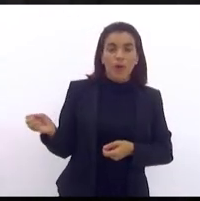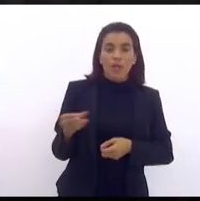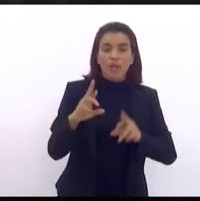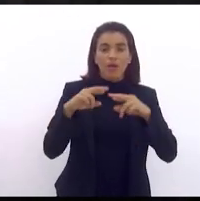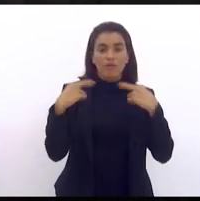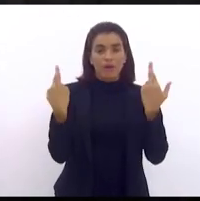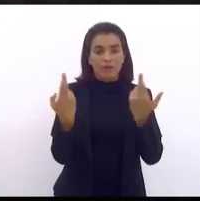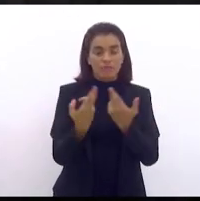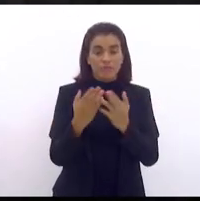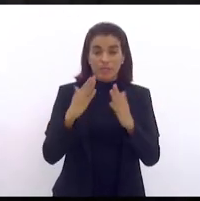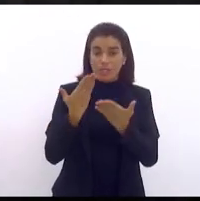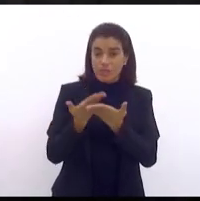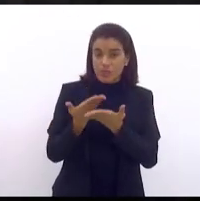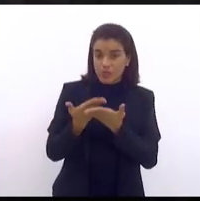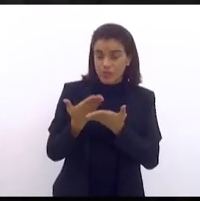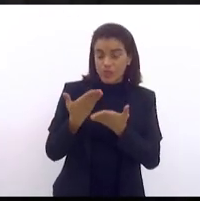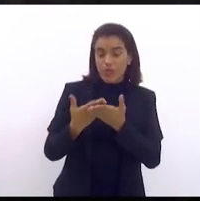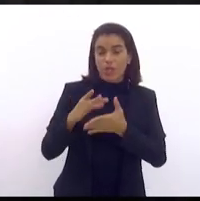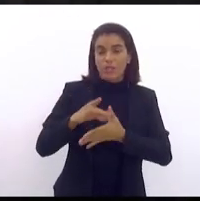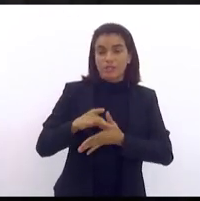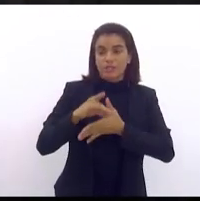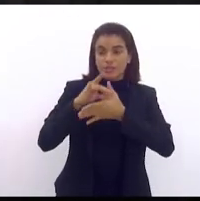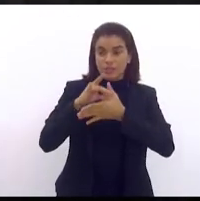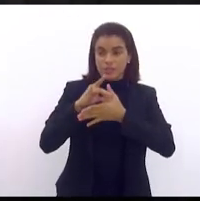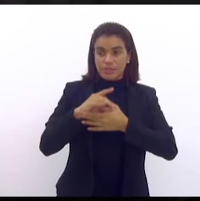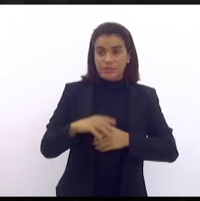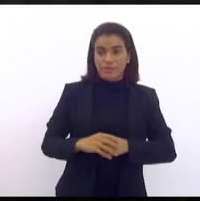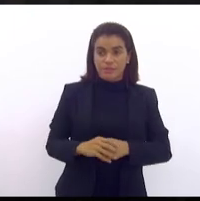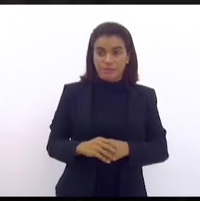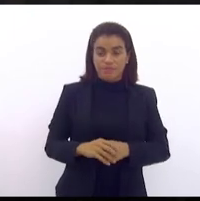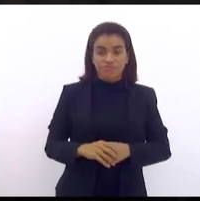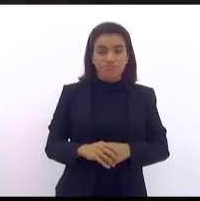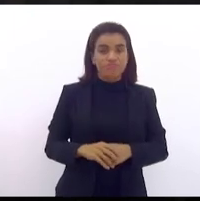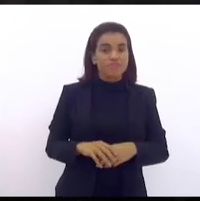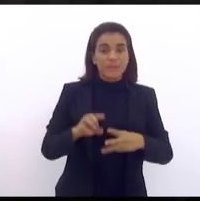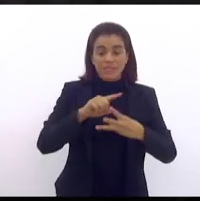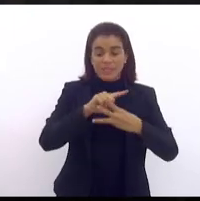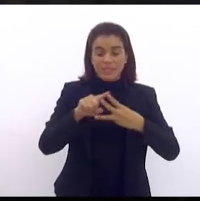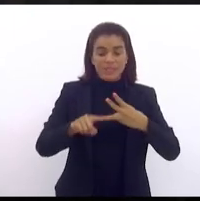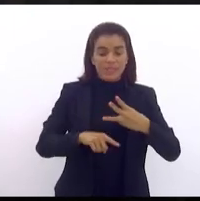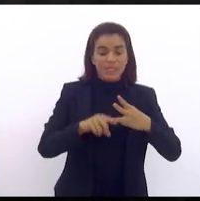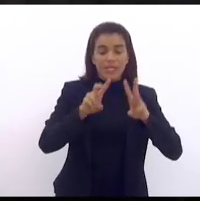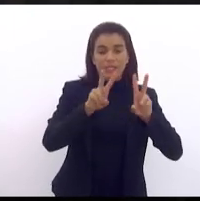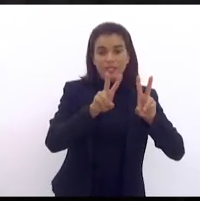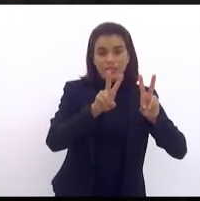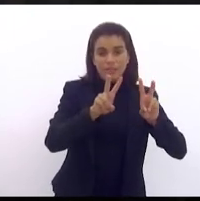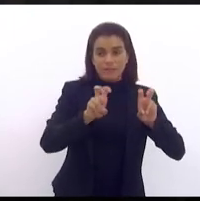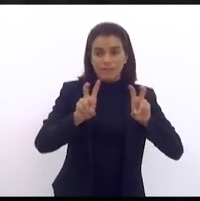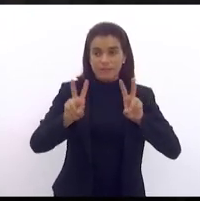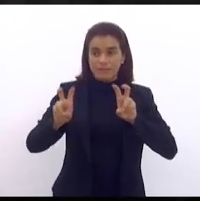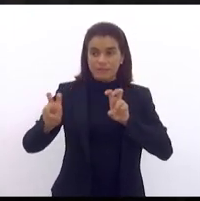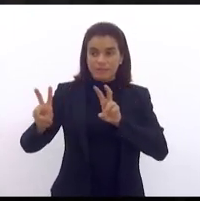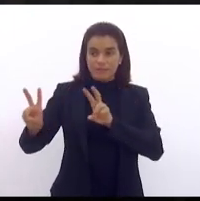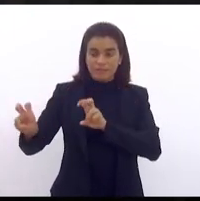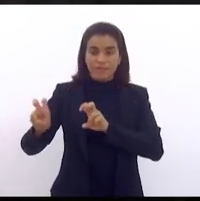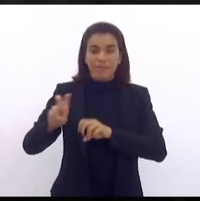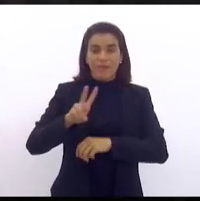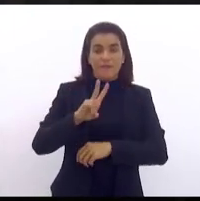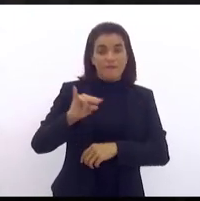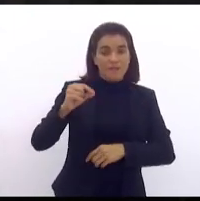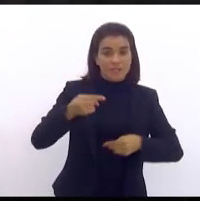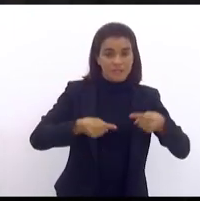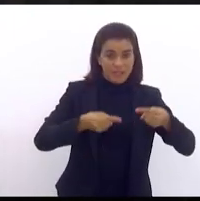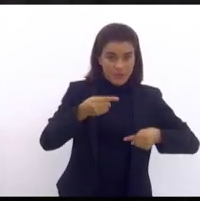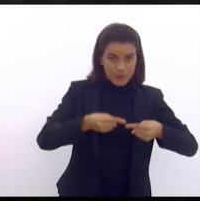de colégio de líderes onde três temas serão discutidos de